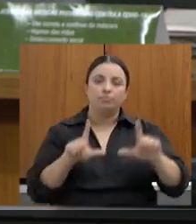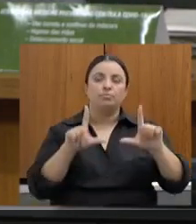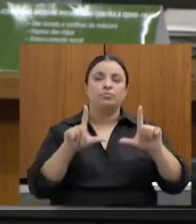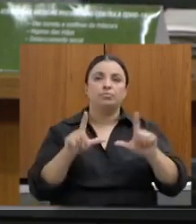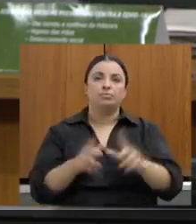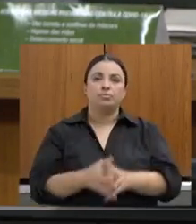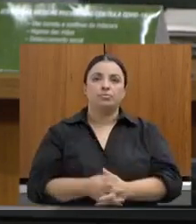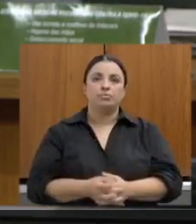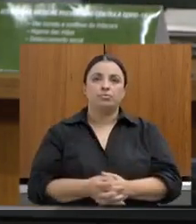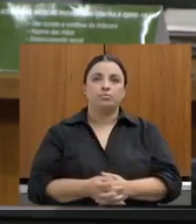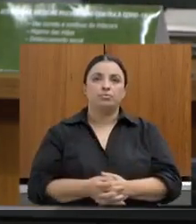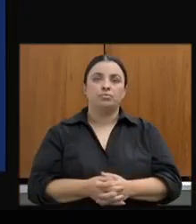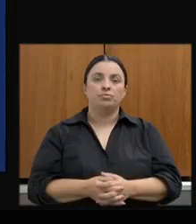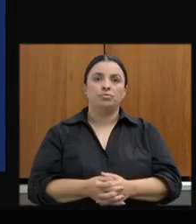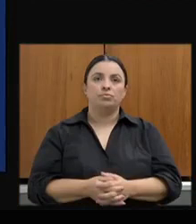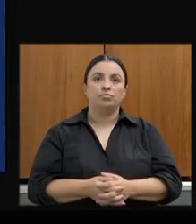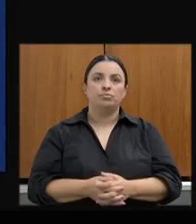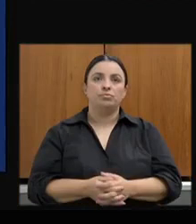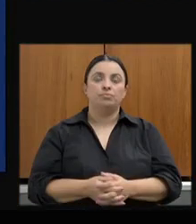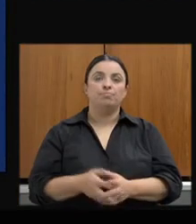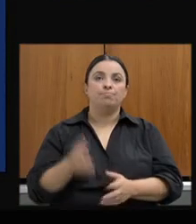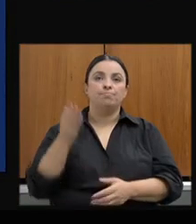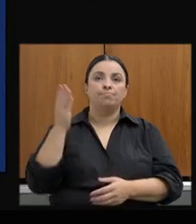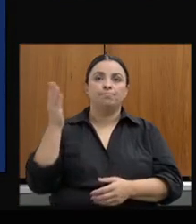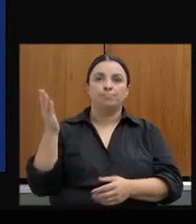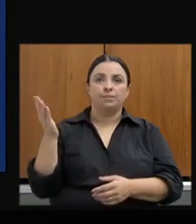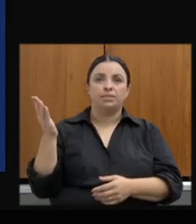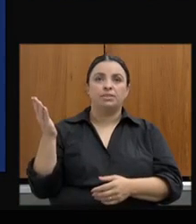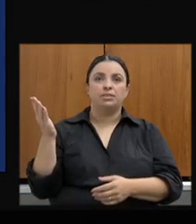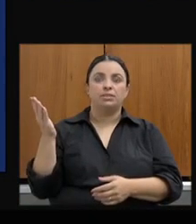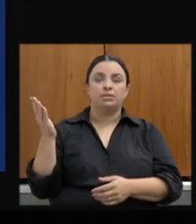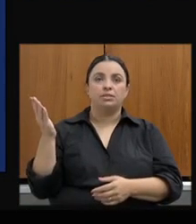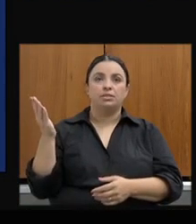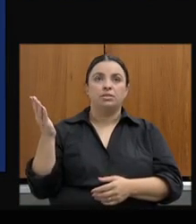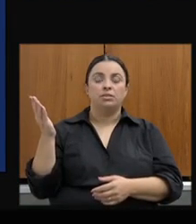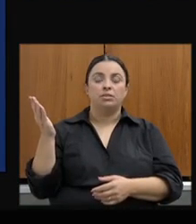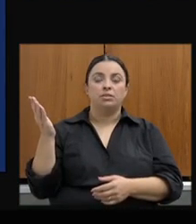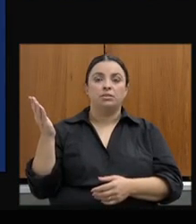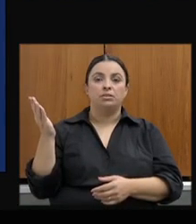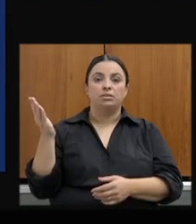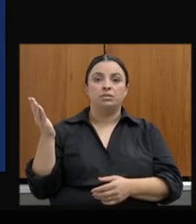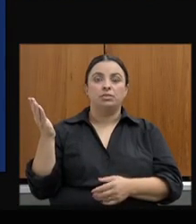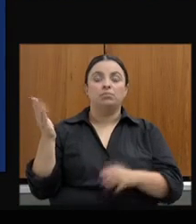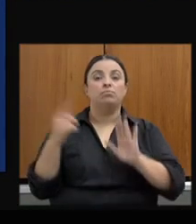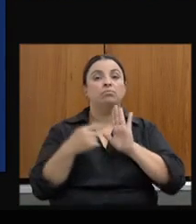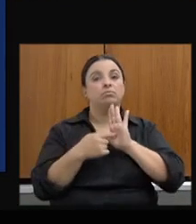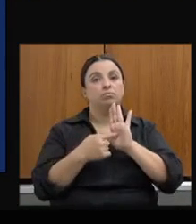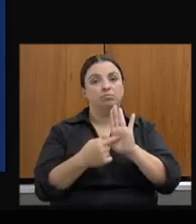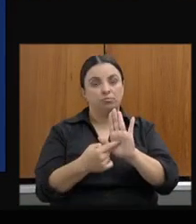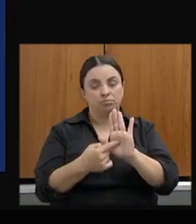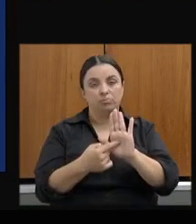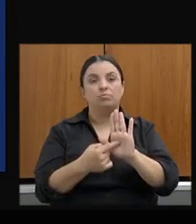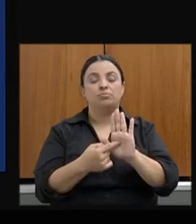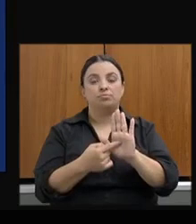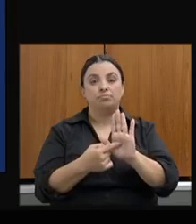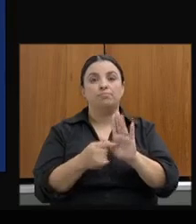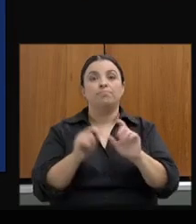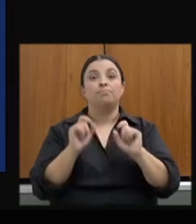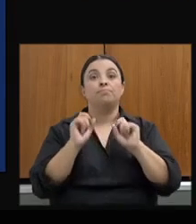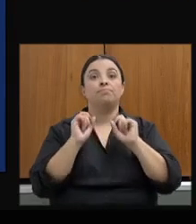aqui eu quero destacar inicialmente que